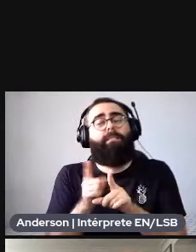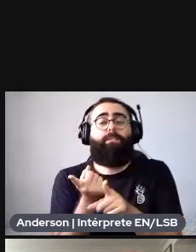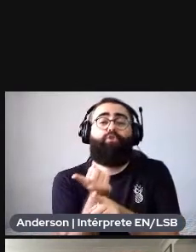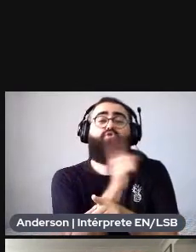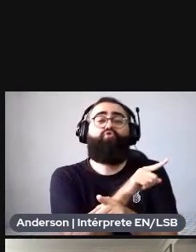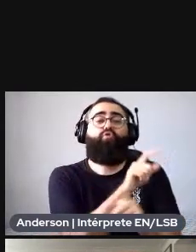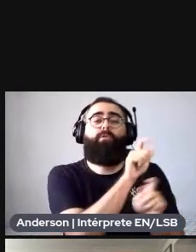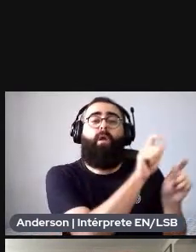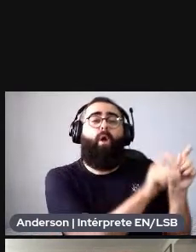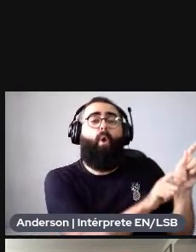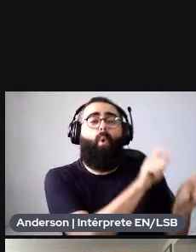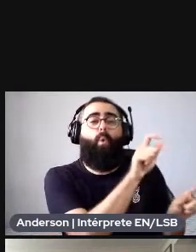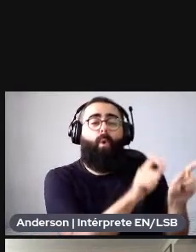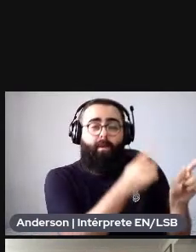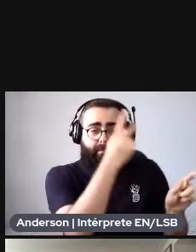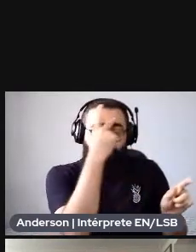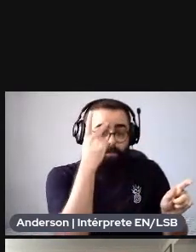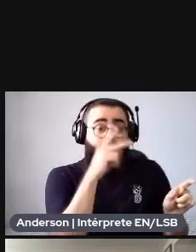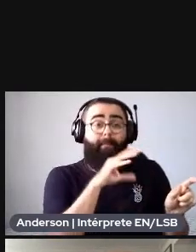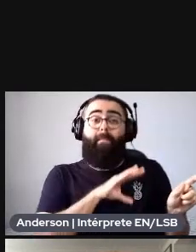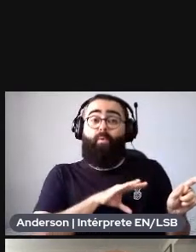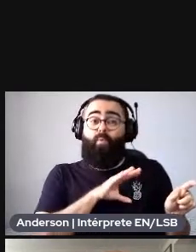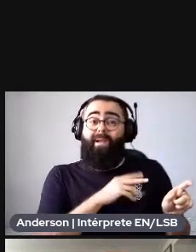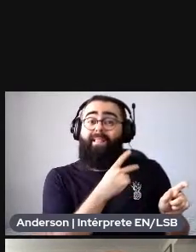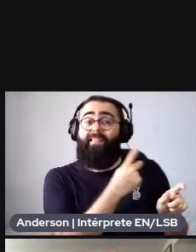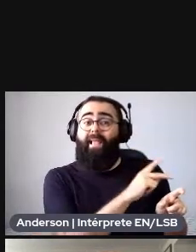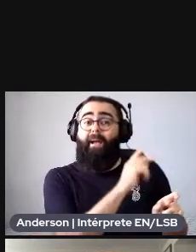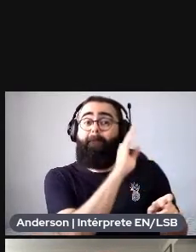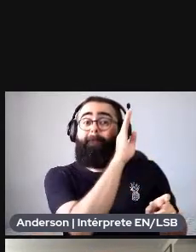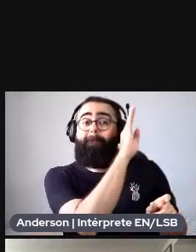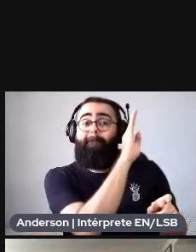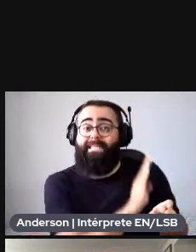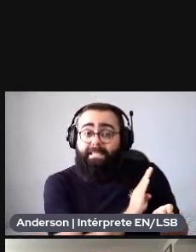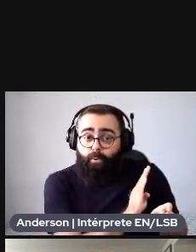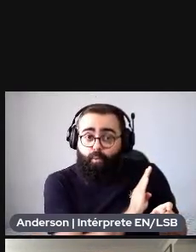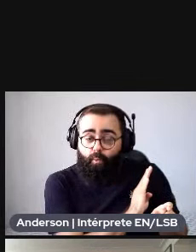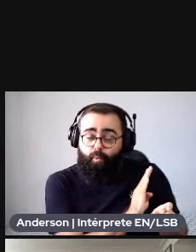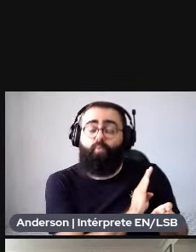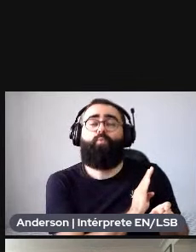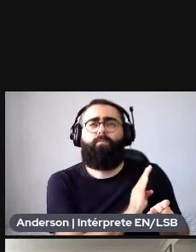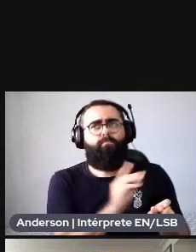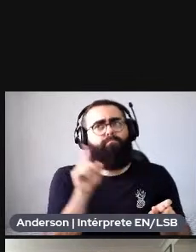da língua portuguesa no Brasil, da variedade brasileira,